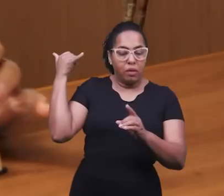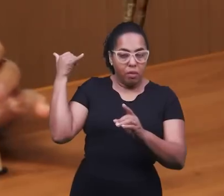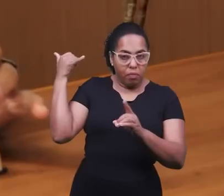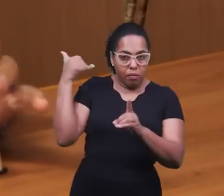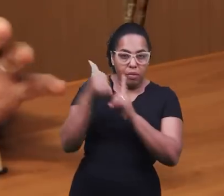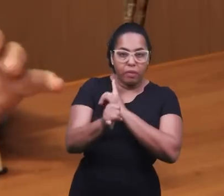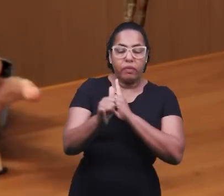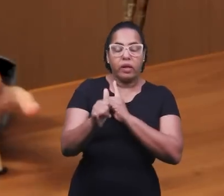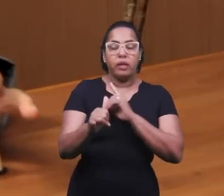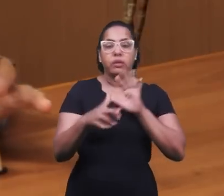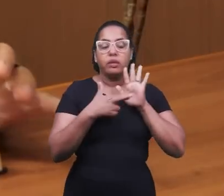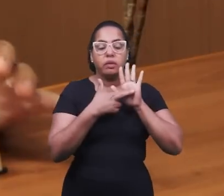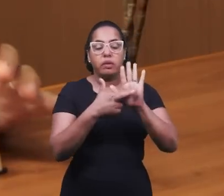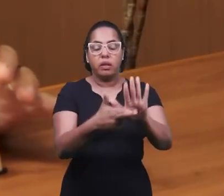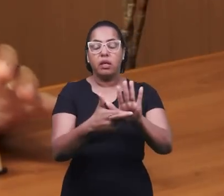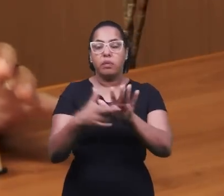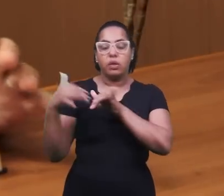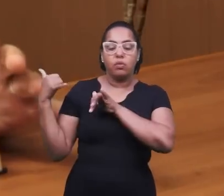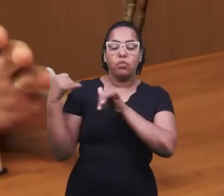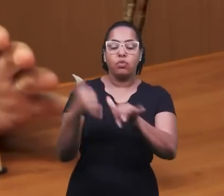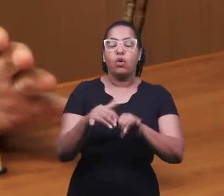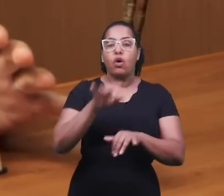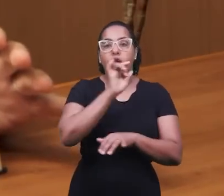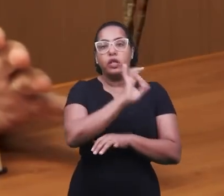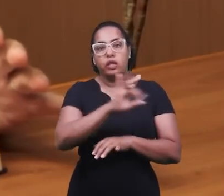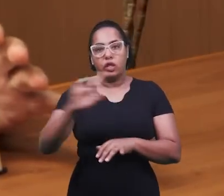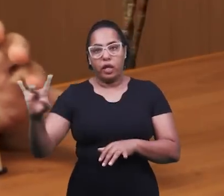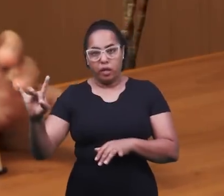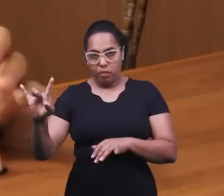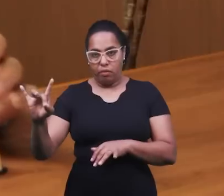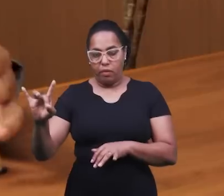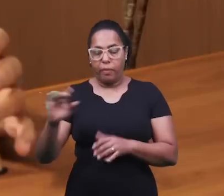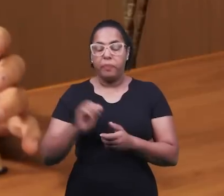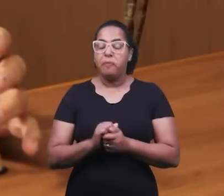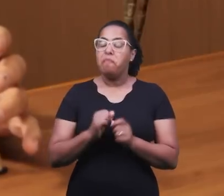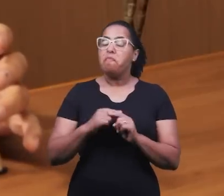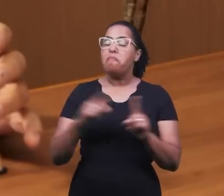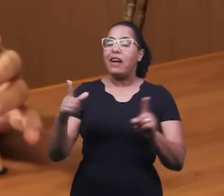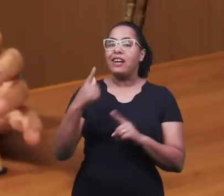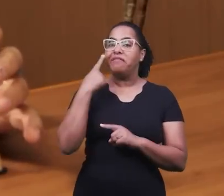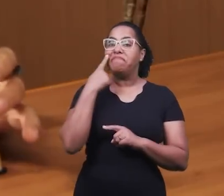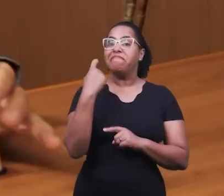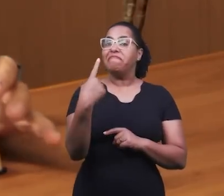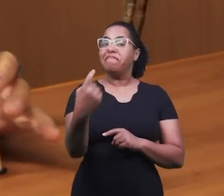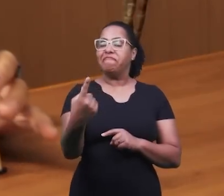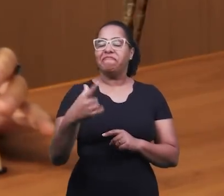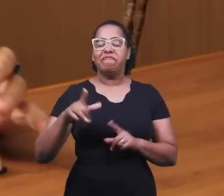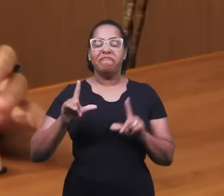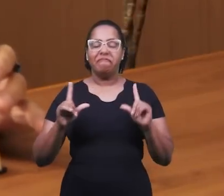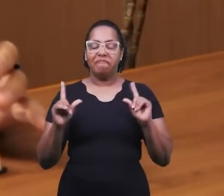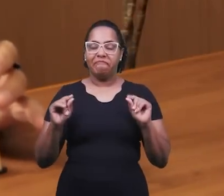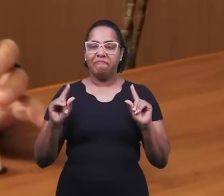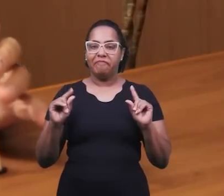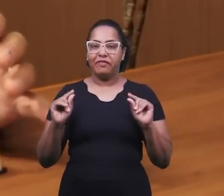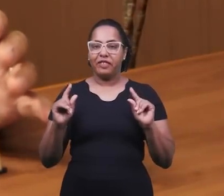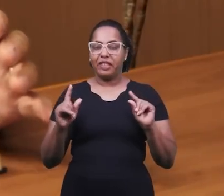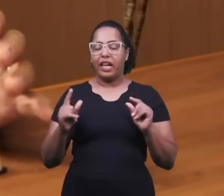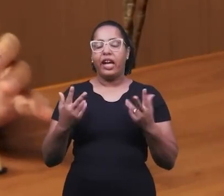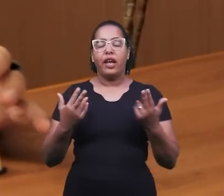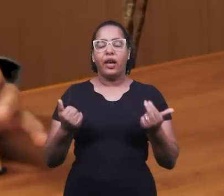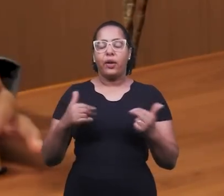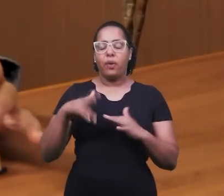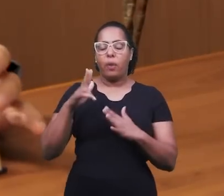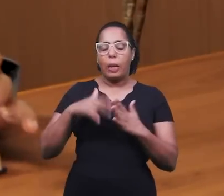o toque de cada uma daquelas trombetas. E o que é mais interessante é que quando